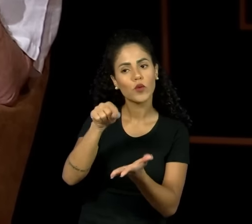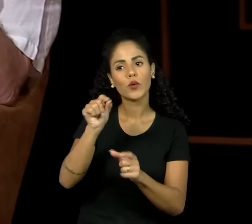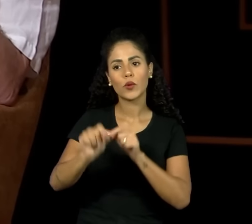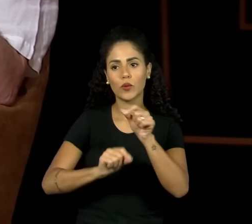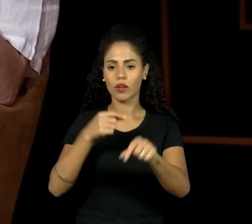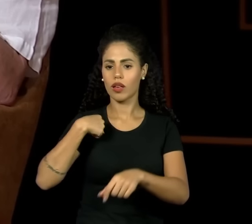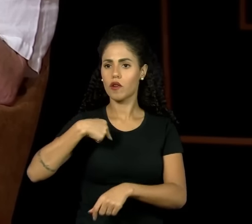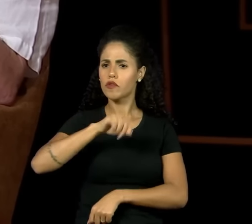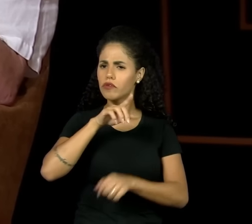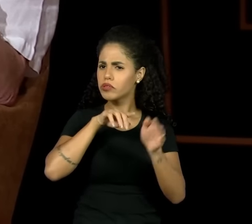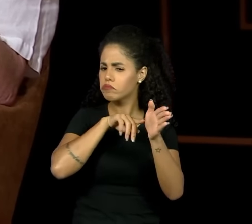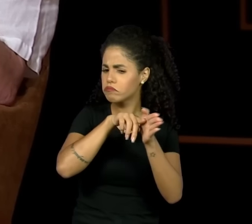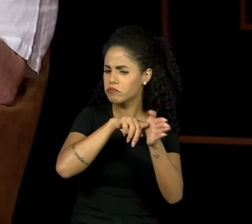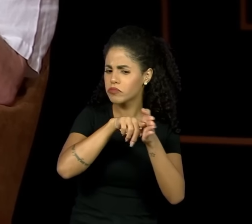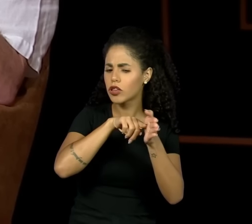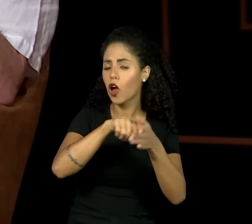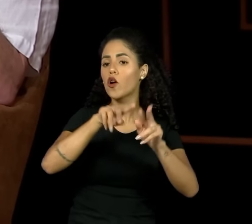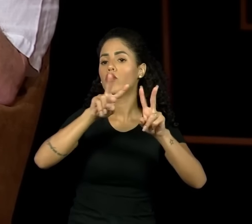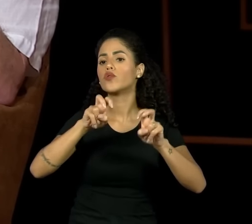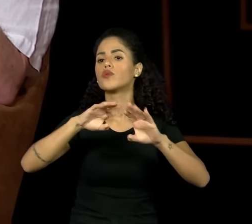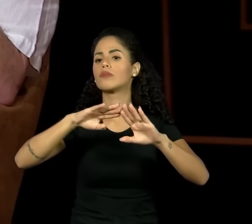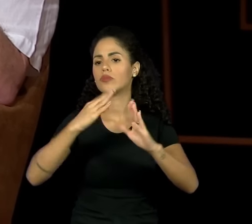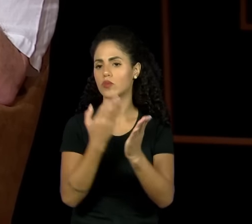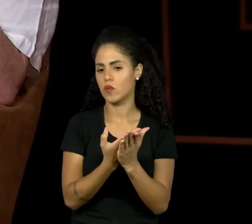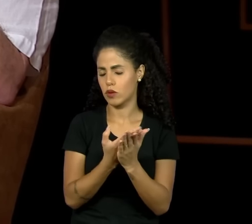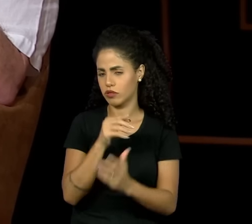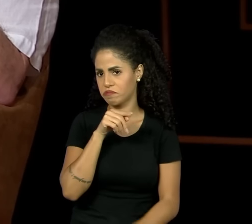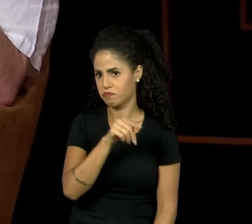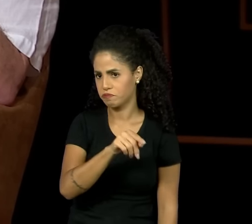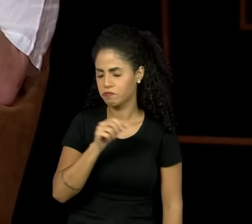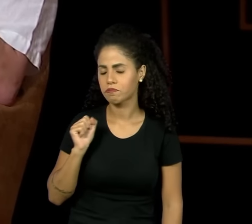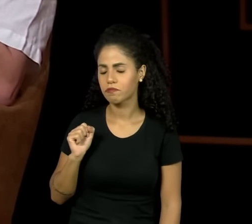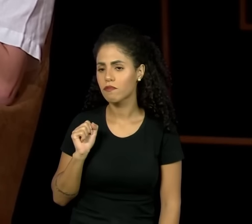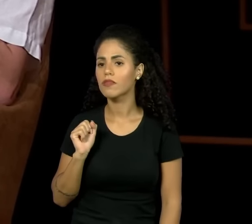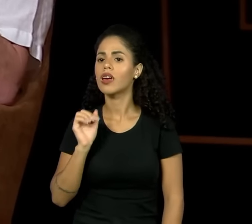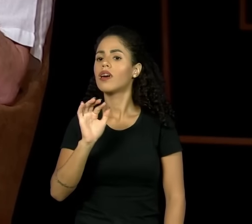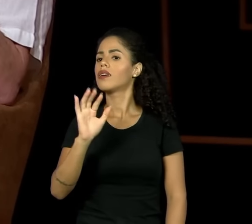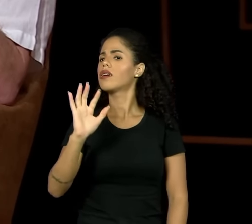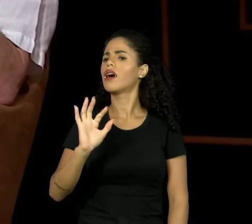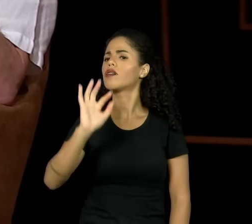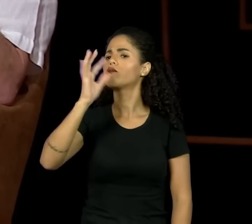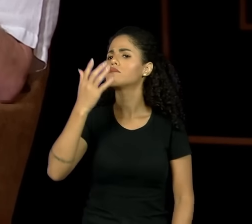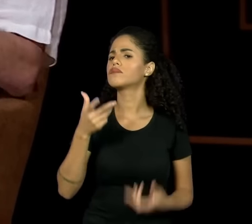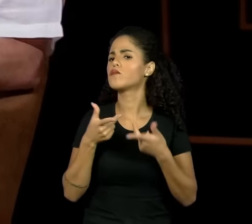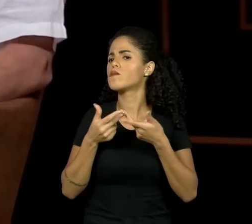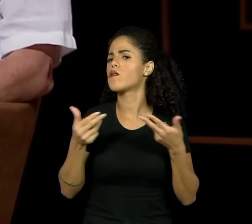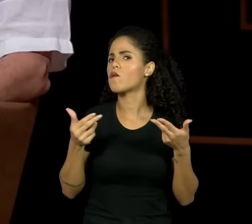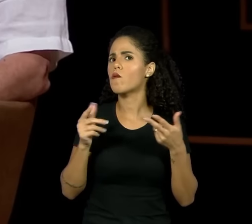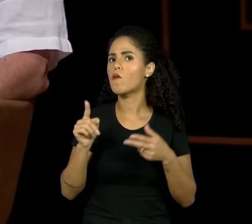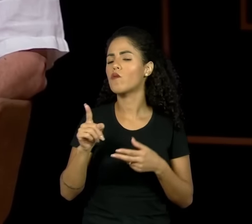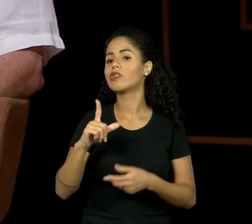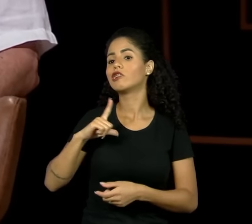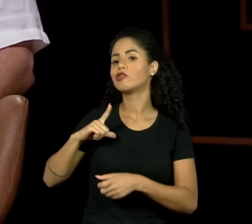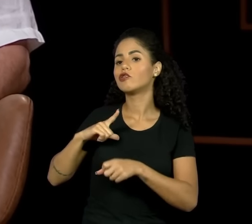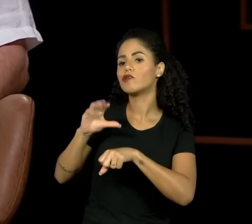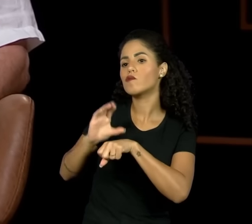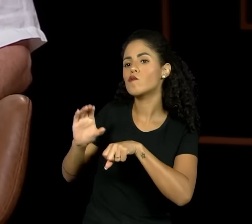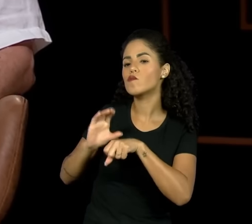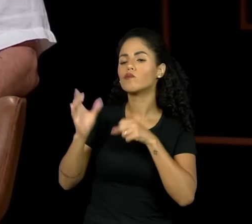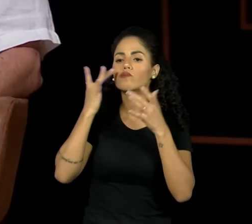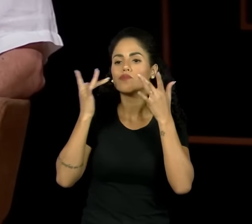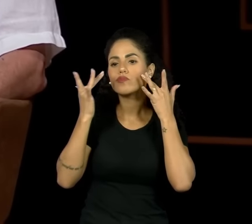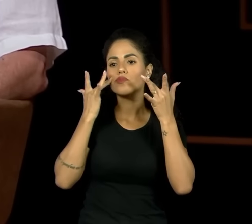um uma pesquisa de escola E aí aconteceu uma coisa linda assim porque tinha curso de teatro